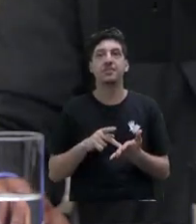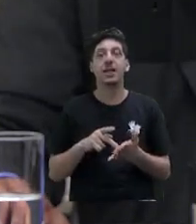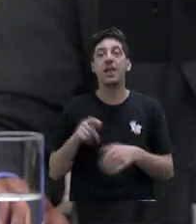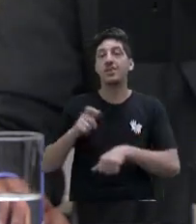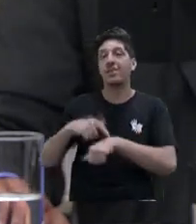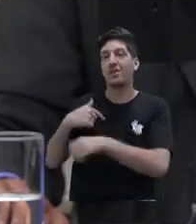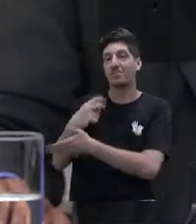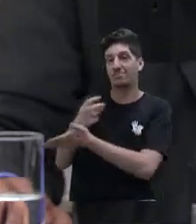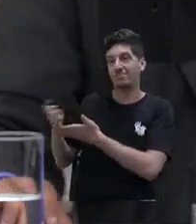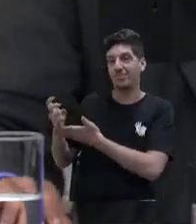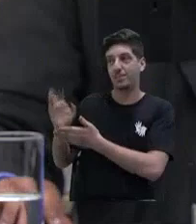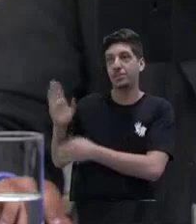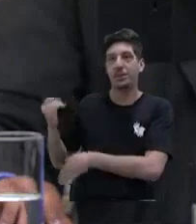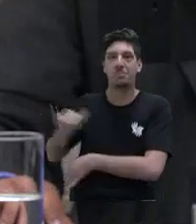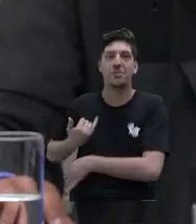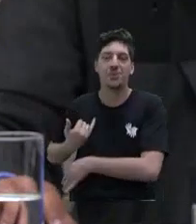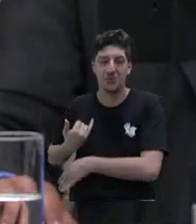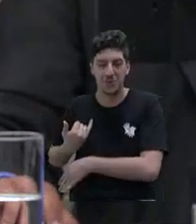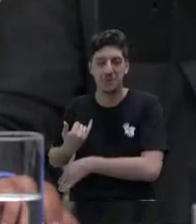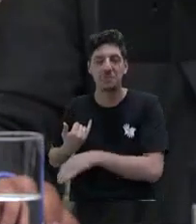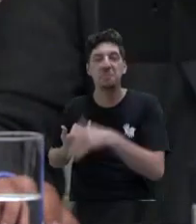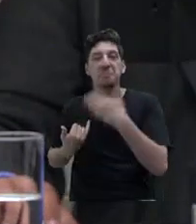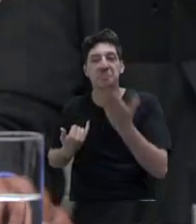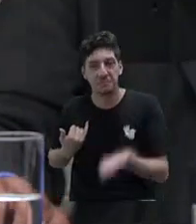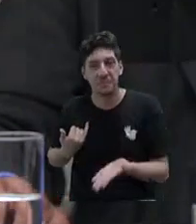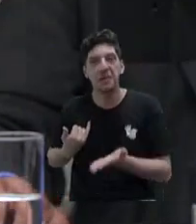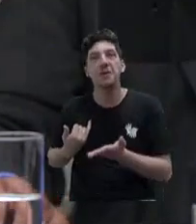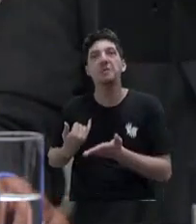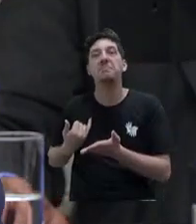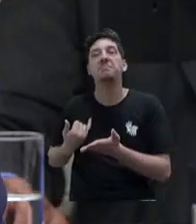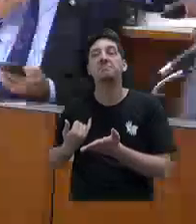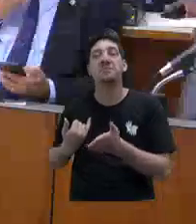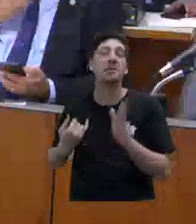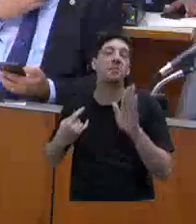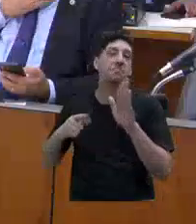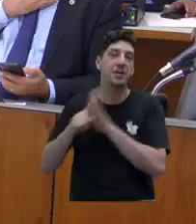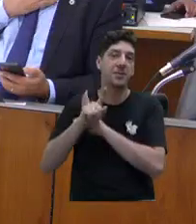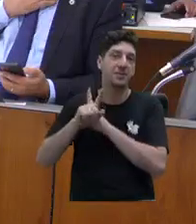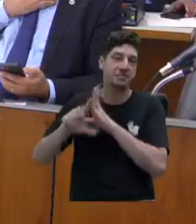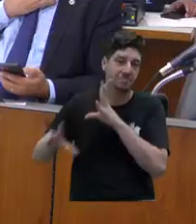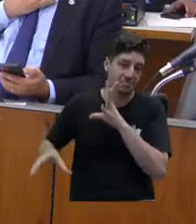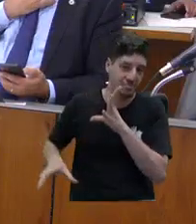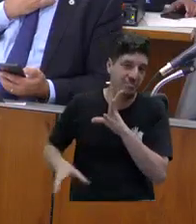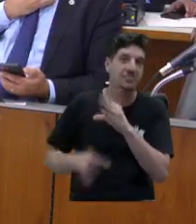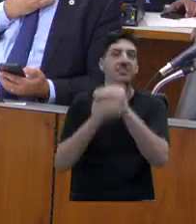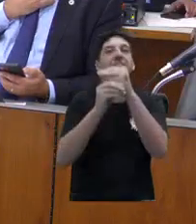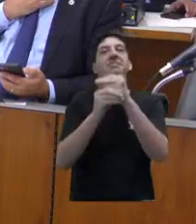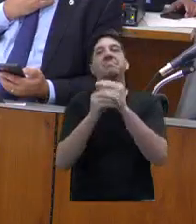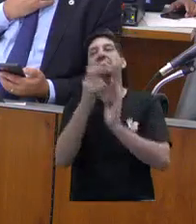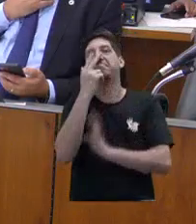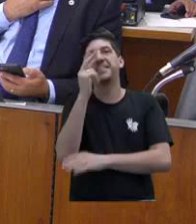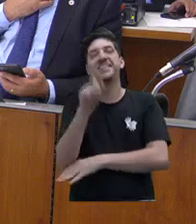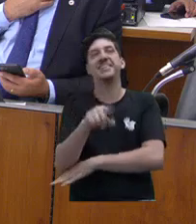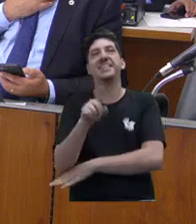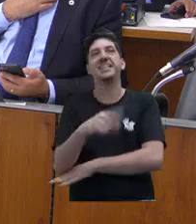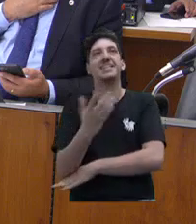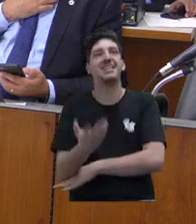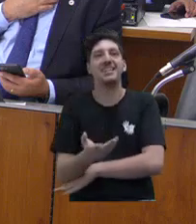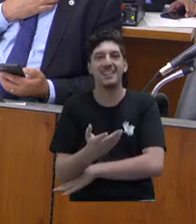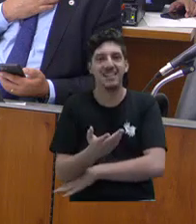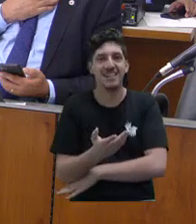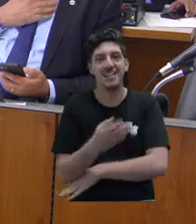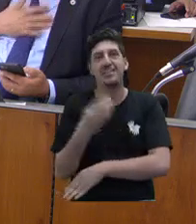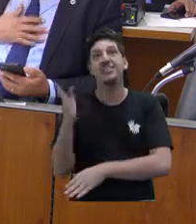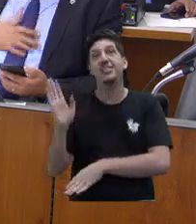informação. Então, a pergunta ela vem acompanhada aí de... Como é que chama? Quando, de um